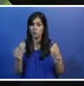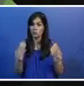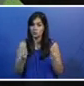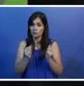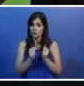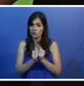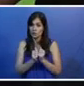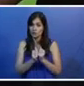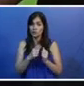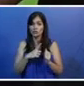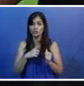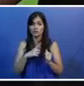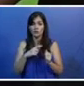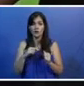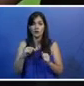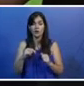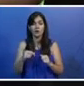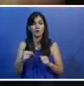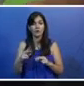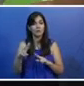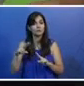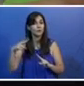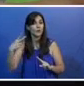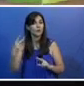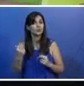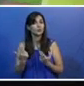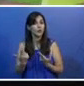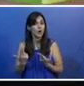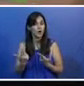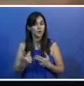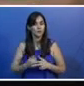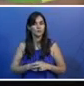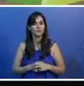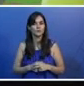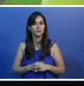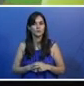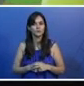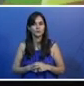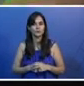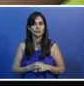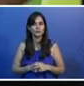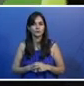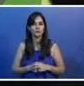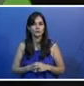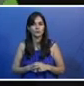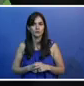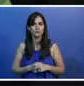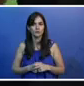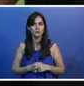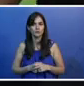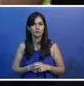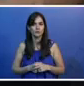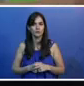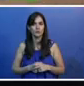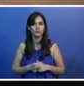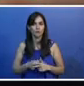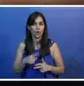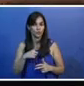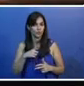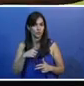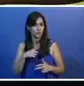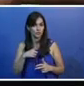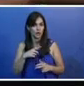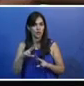Então, 5x mais 7x, ó, eu coloquei eles perto. Os que têm